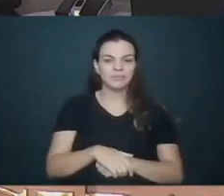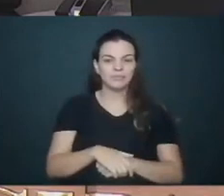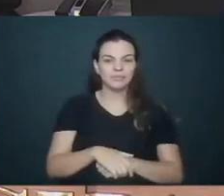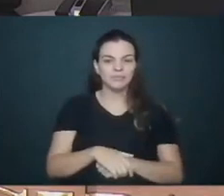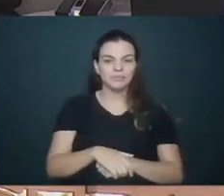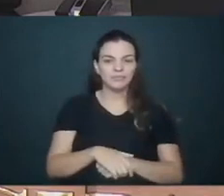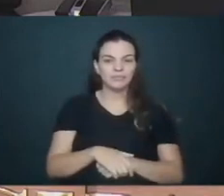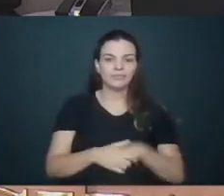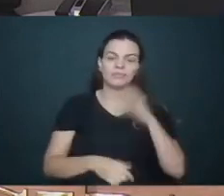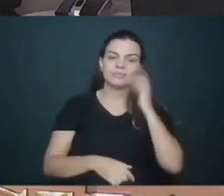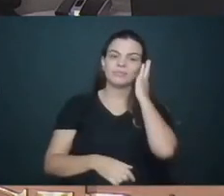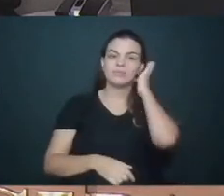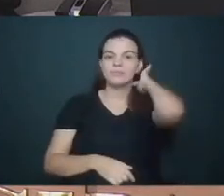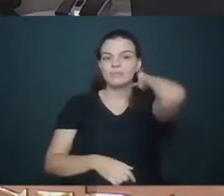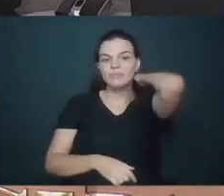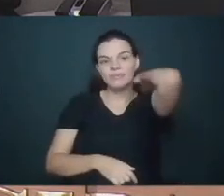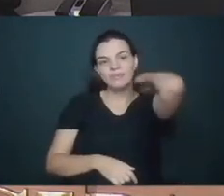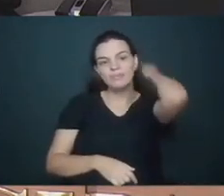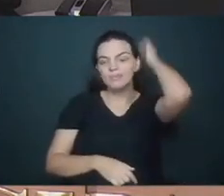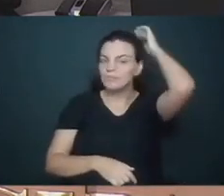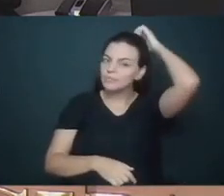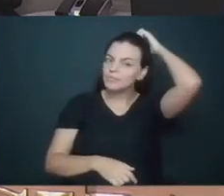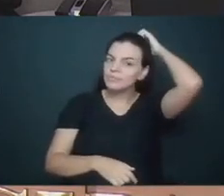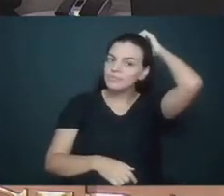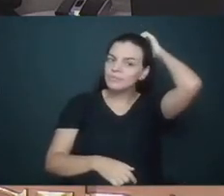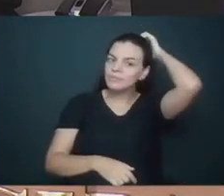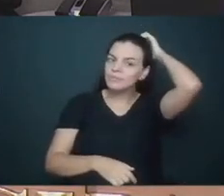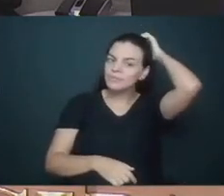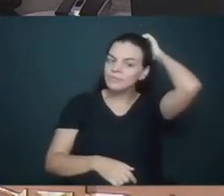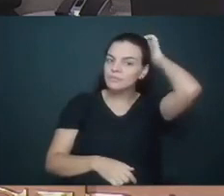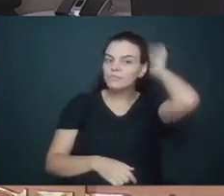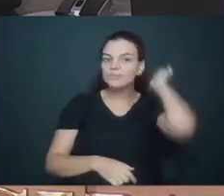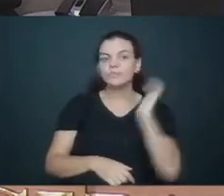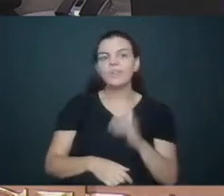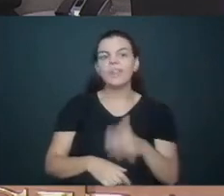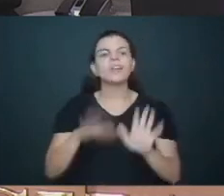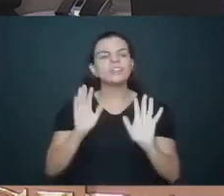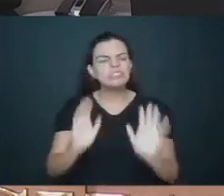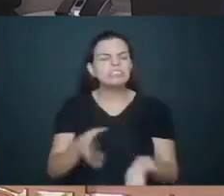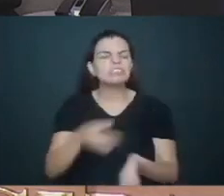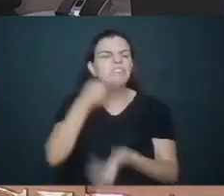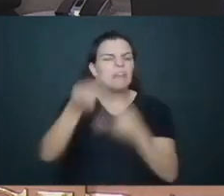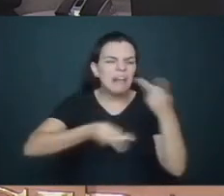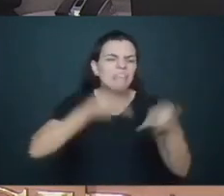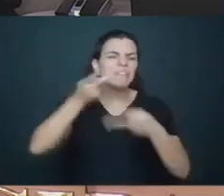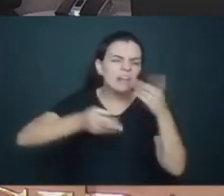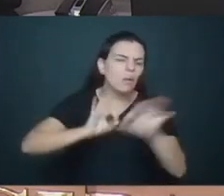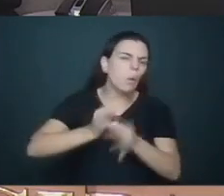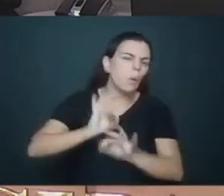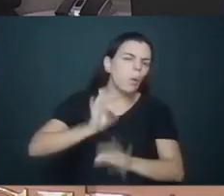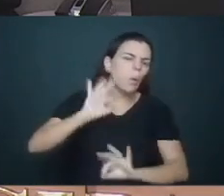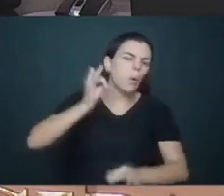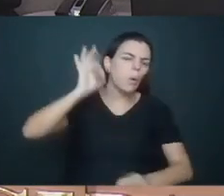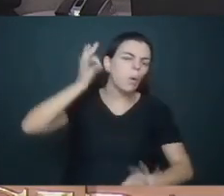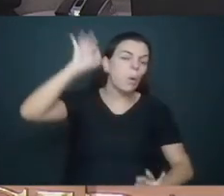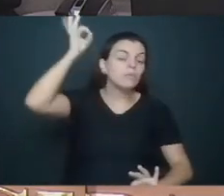ainda tem 2. Então, gente, mas as palavras mesmo, agora, eu acho que já falei mais do que cabia, eu só quero dizer